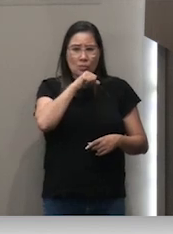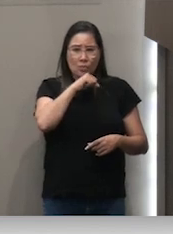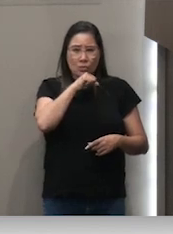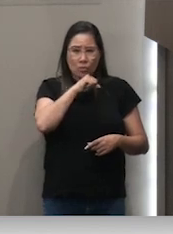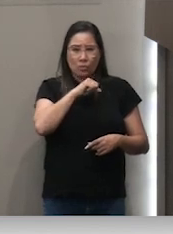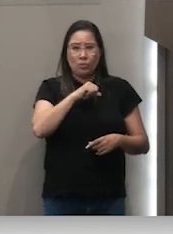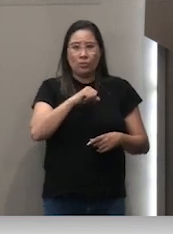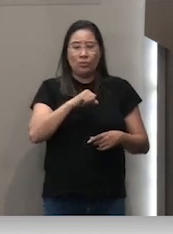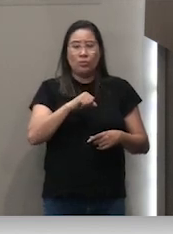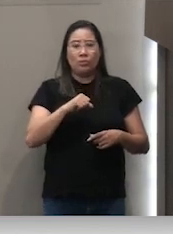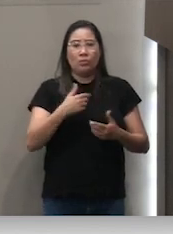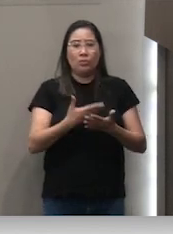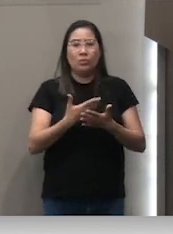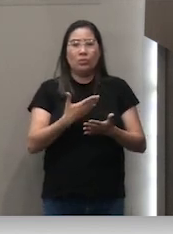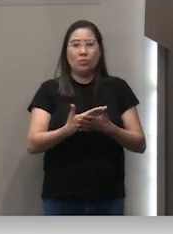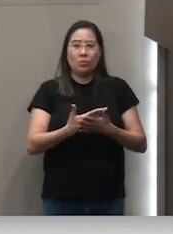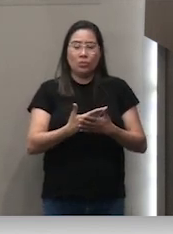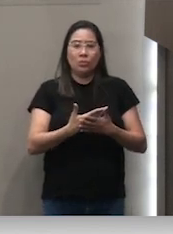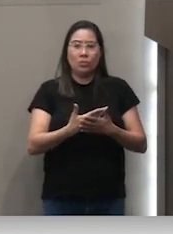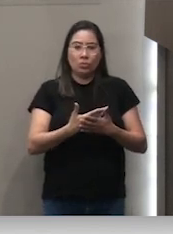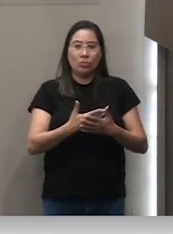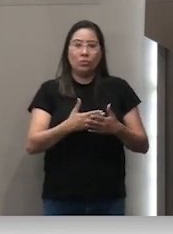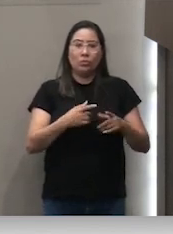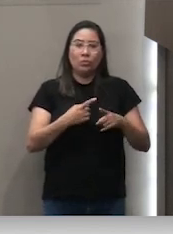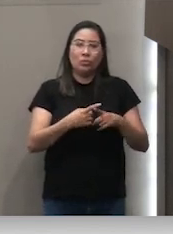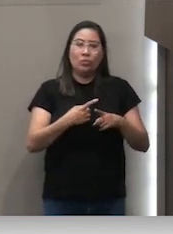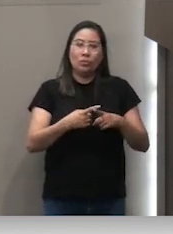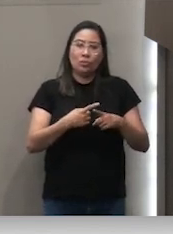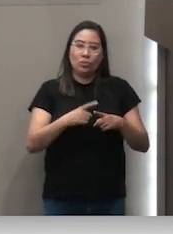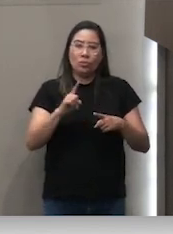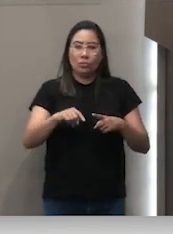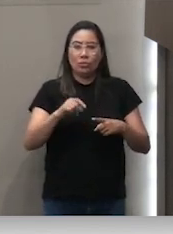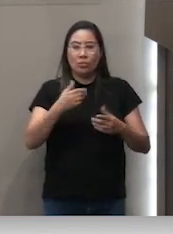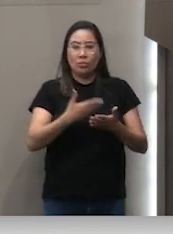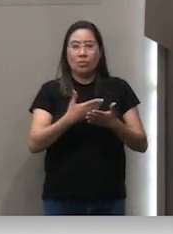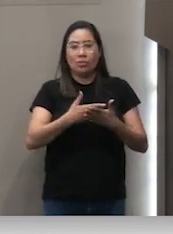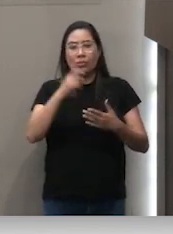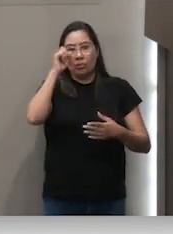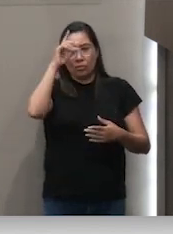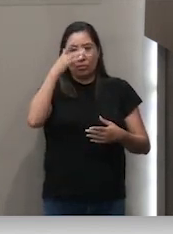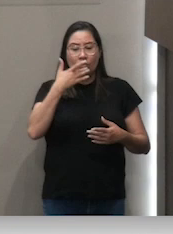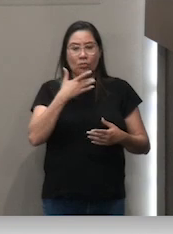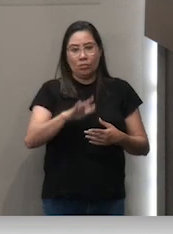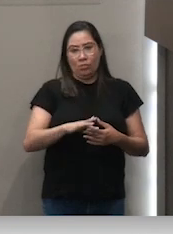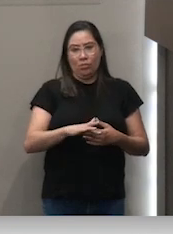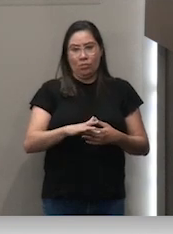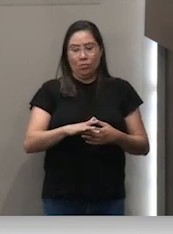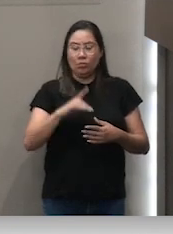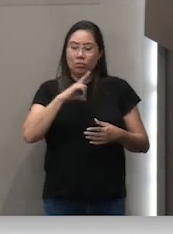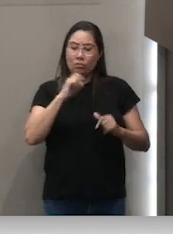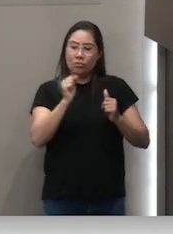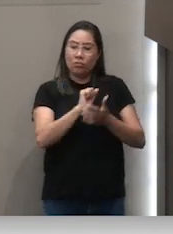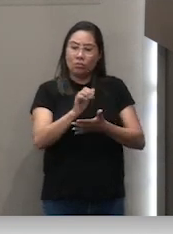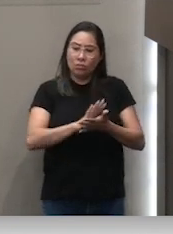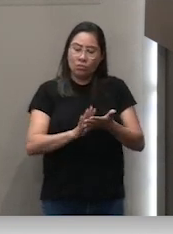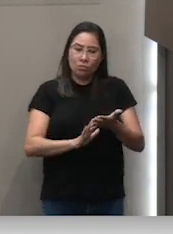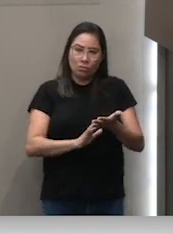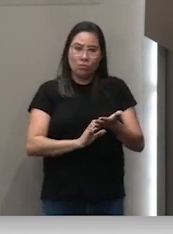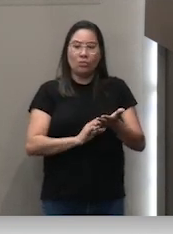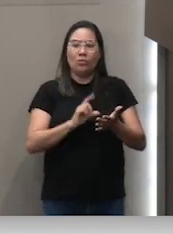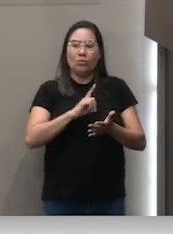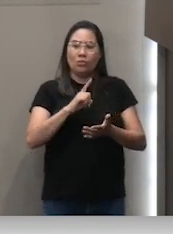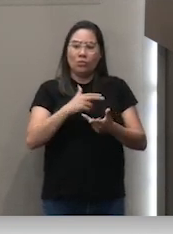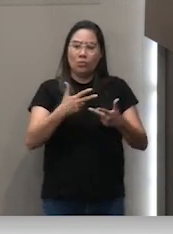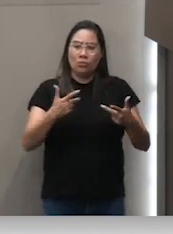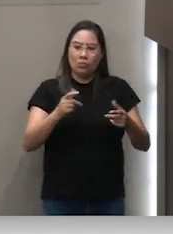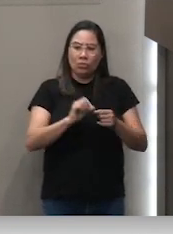do meio estuda no Tiradentes, agora o mais novo estuda lá, por quê? Turno integral. Cabeça vazia, infelizmente, oficina do diabo. Você